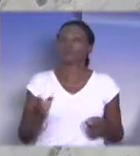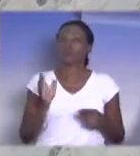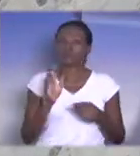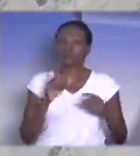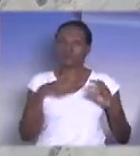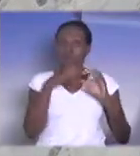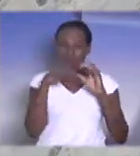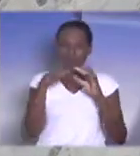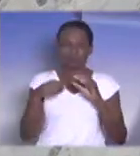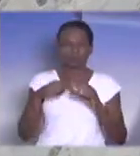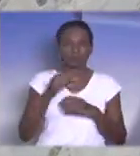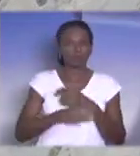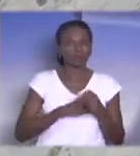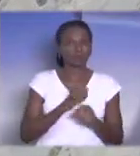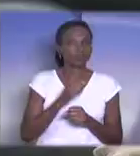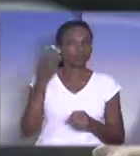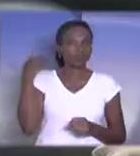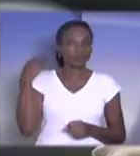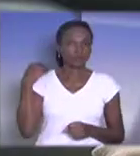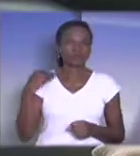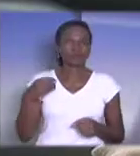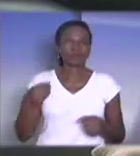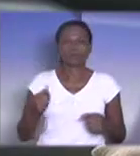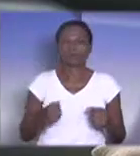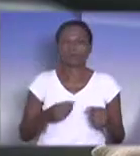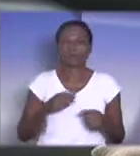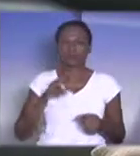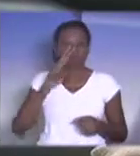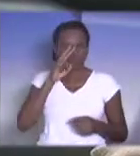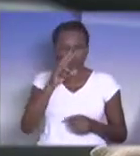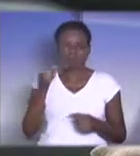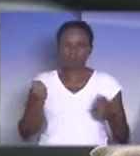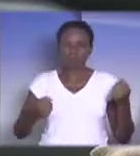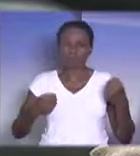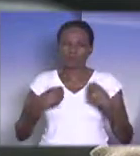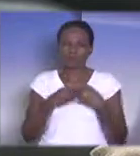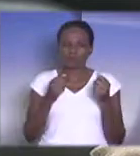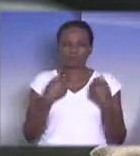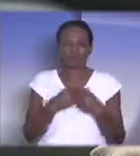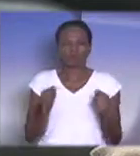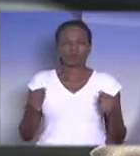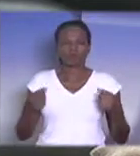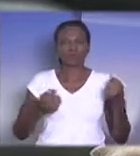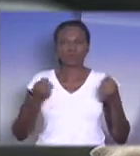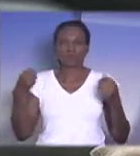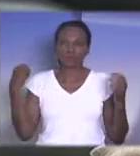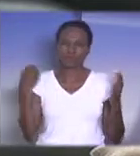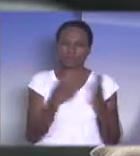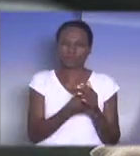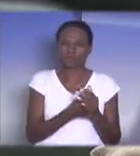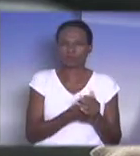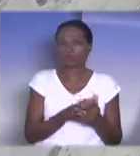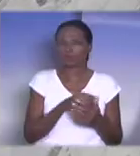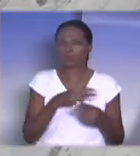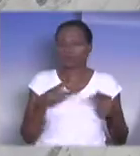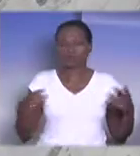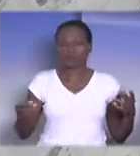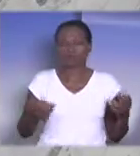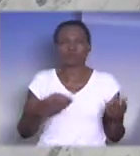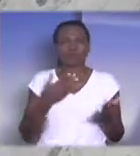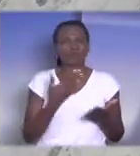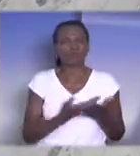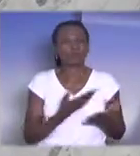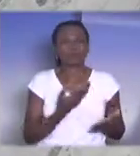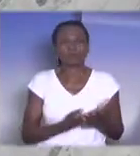passado, um acidente gravíssimo na Mogi Dutra, vários estudantes morreram num acidente de trânsito, que saíram de uma faculdade, o ônibus capotou,